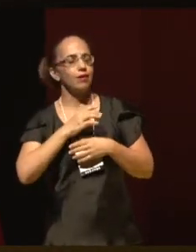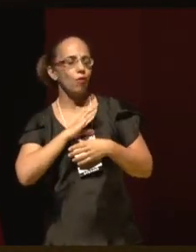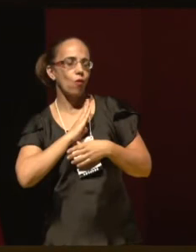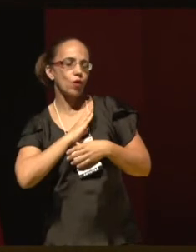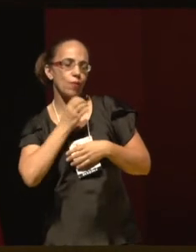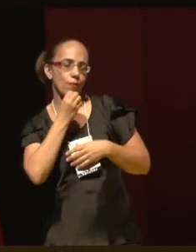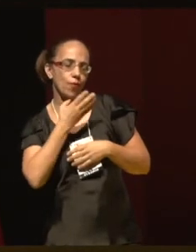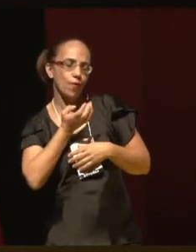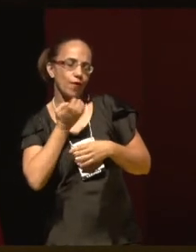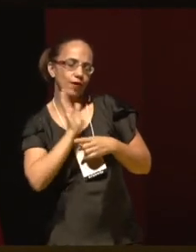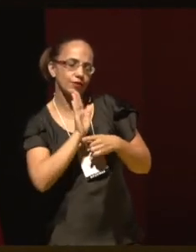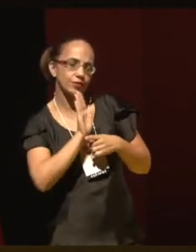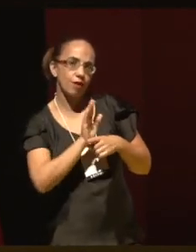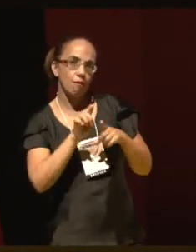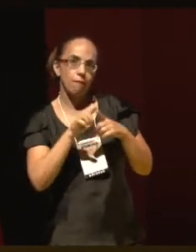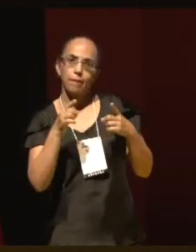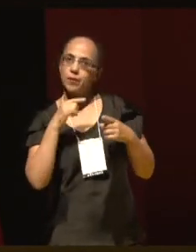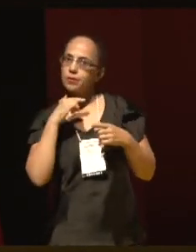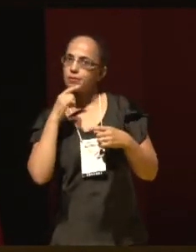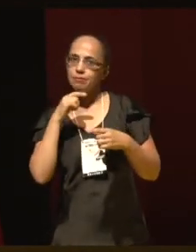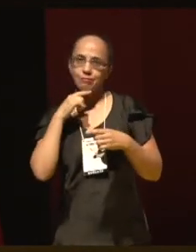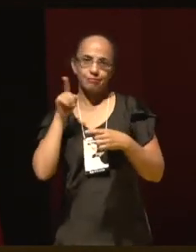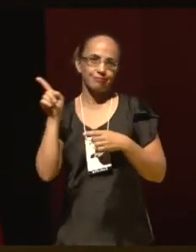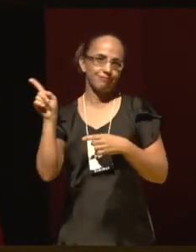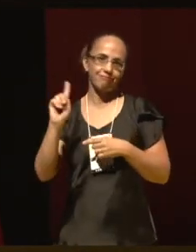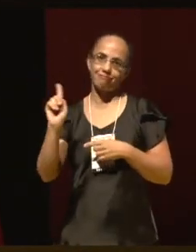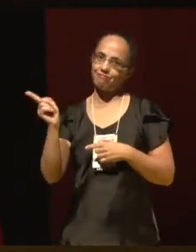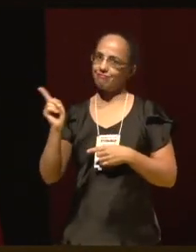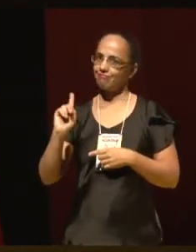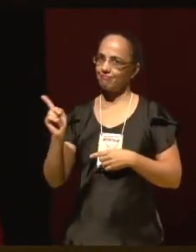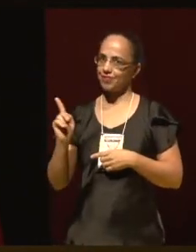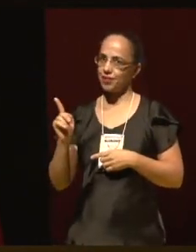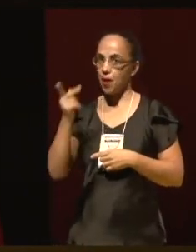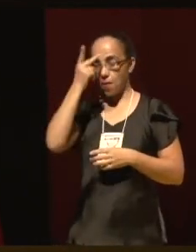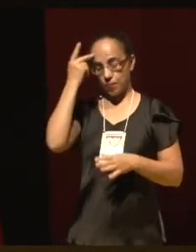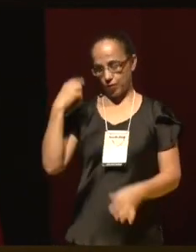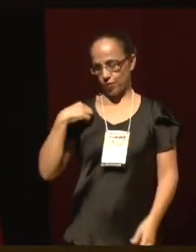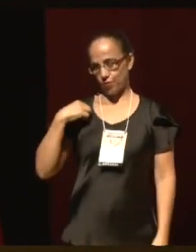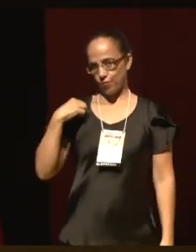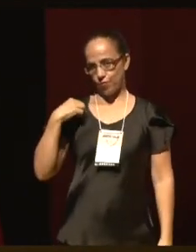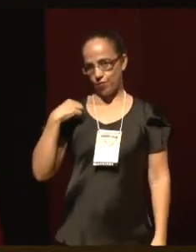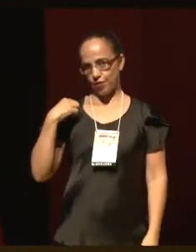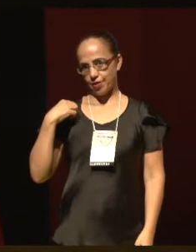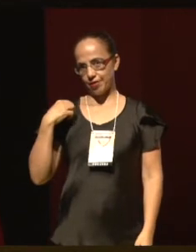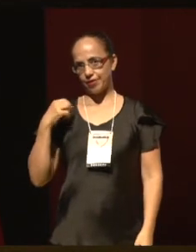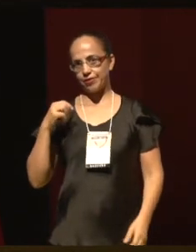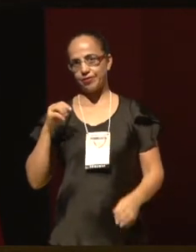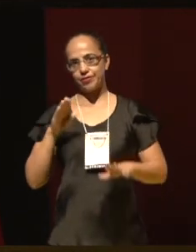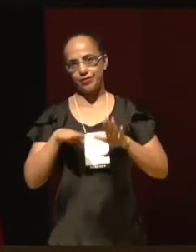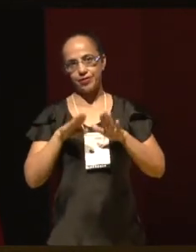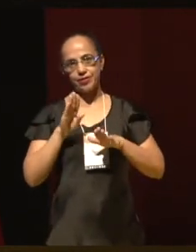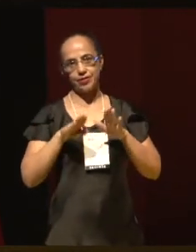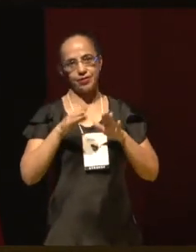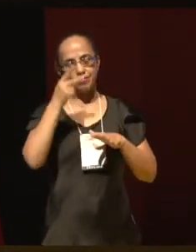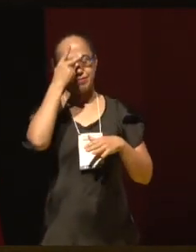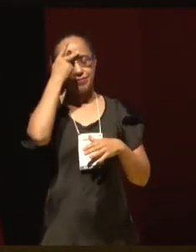O voluntário, muitas vezes, já falado com eles, é uma pessoa que é como uma estrela